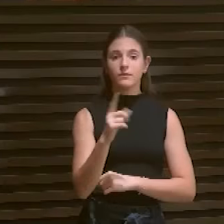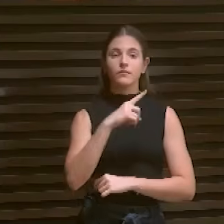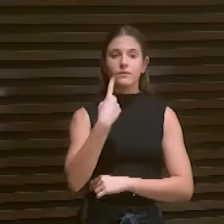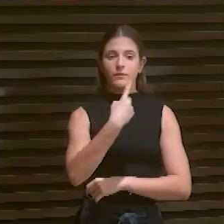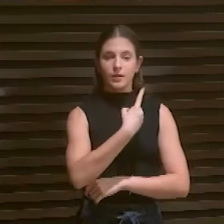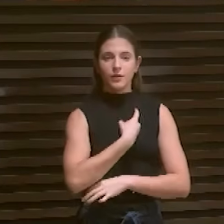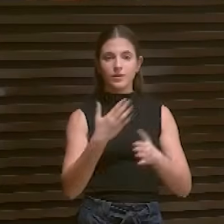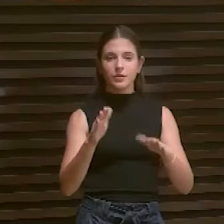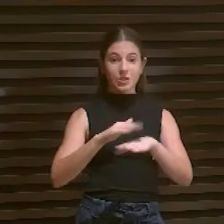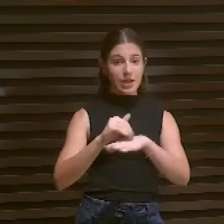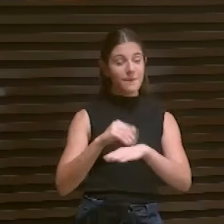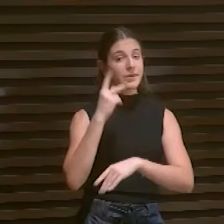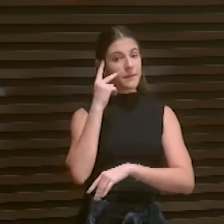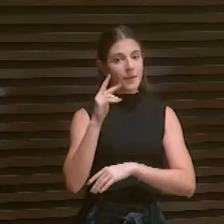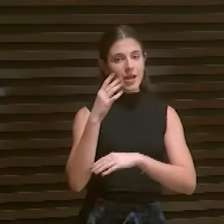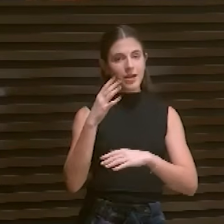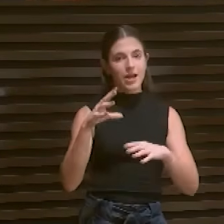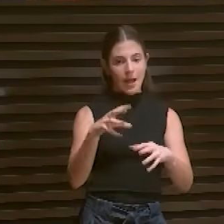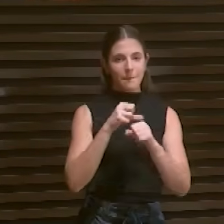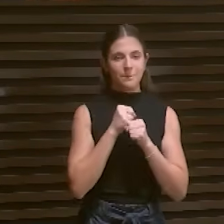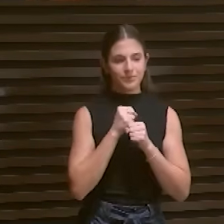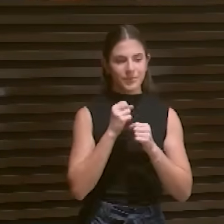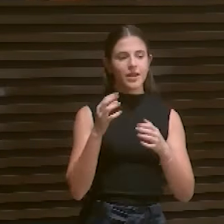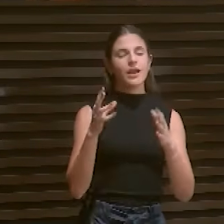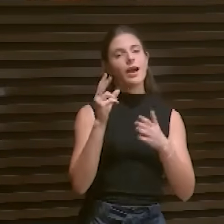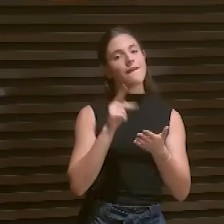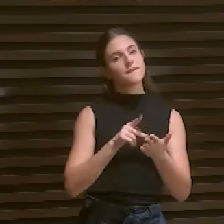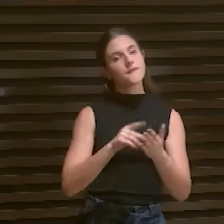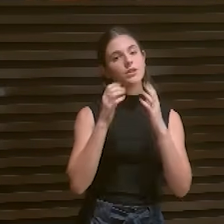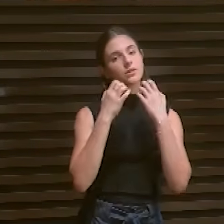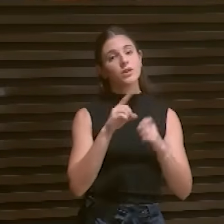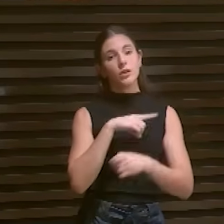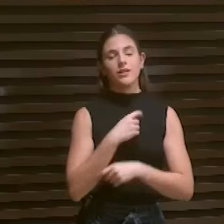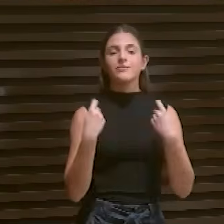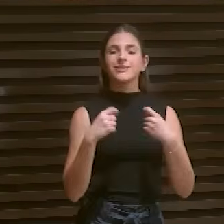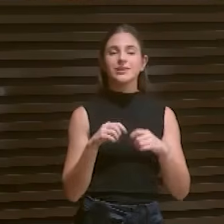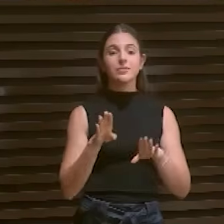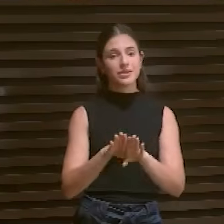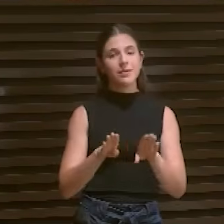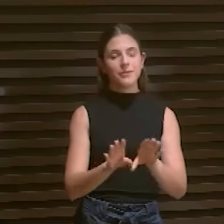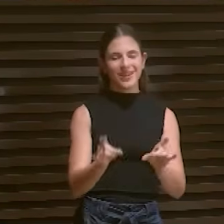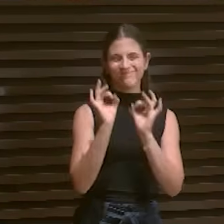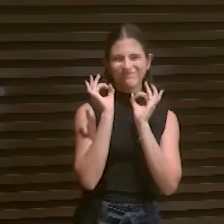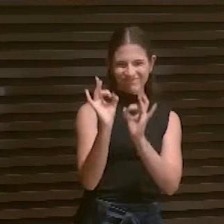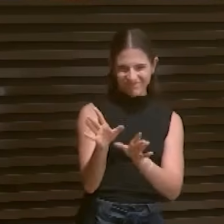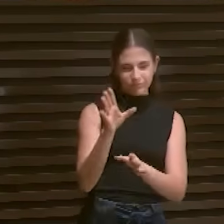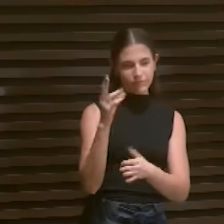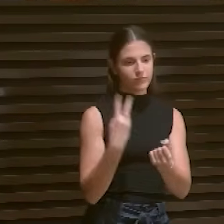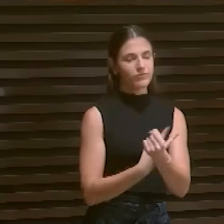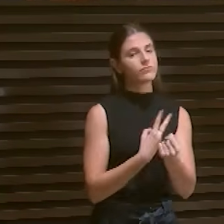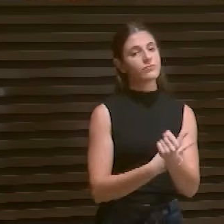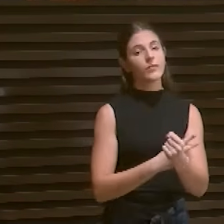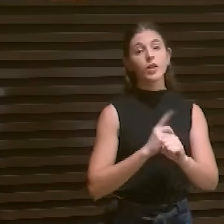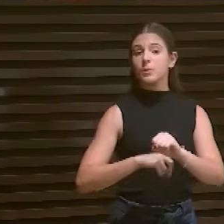chamados a abraçar a verdade do Evangelho, nós devemos também rejeitar o erro. Quando